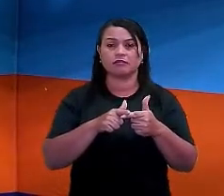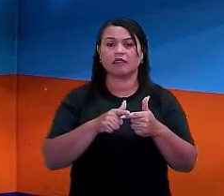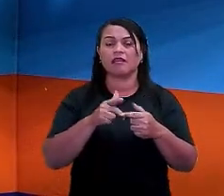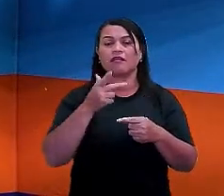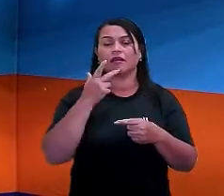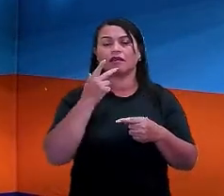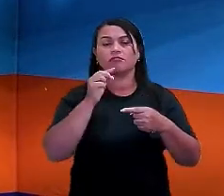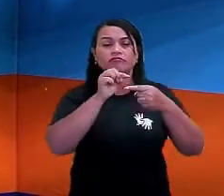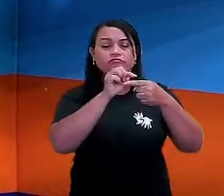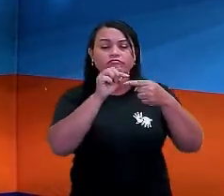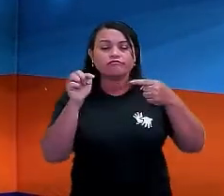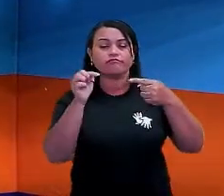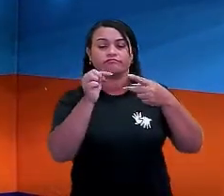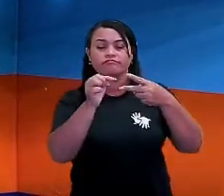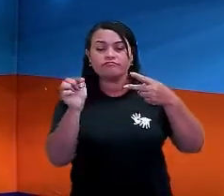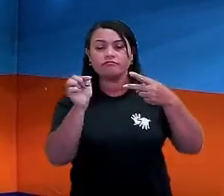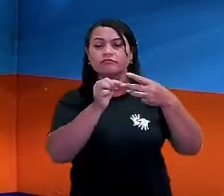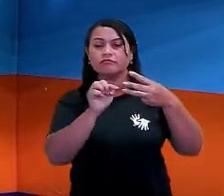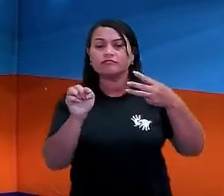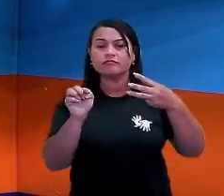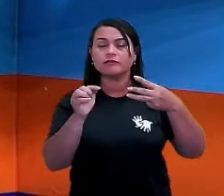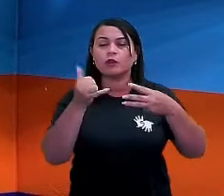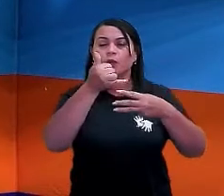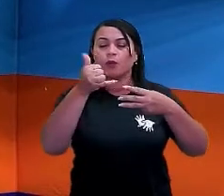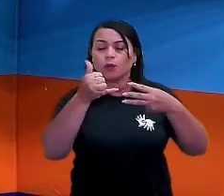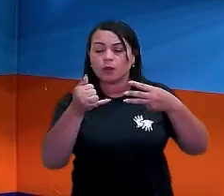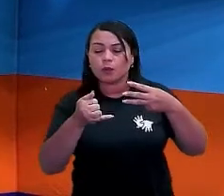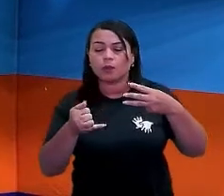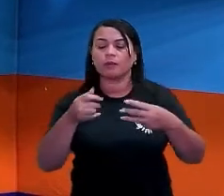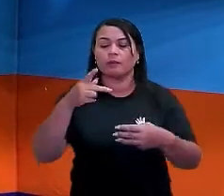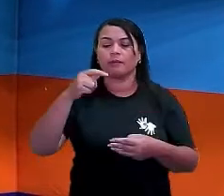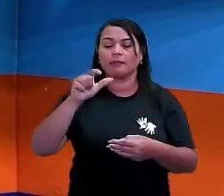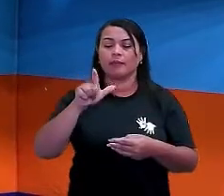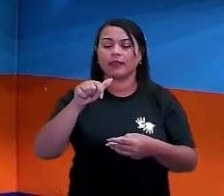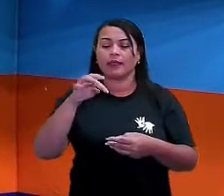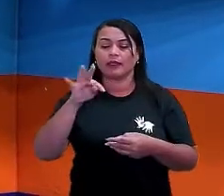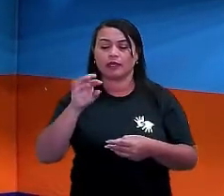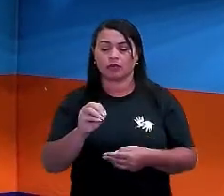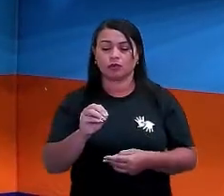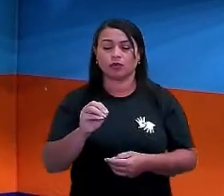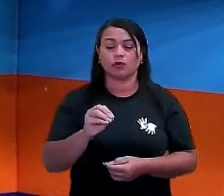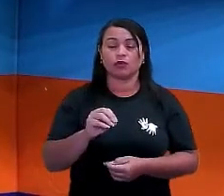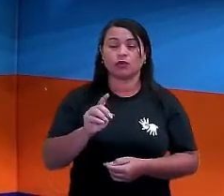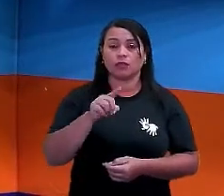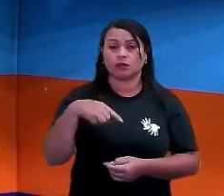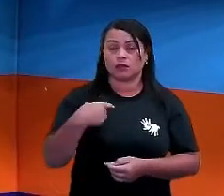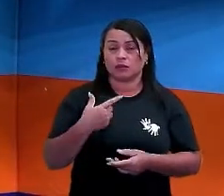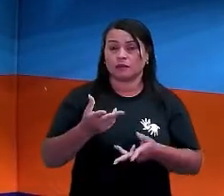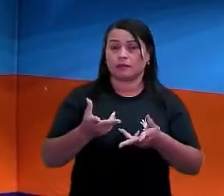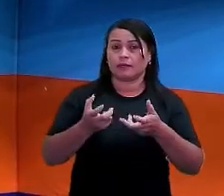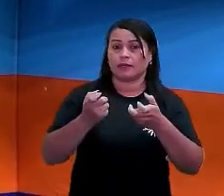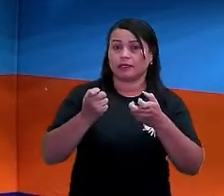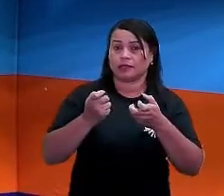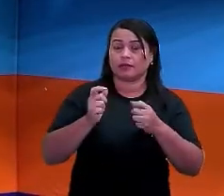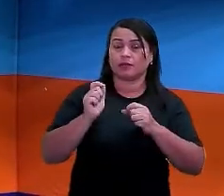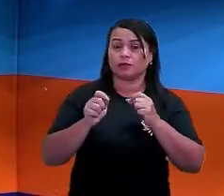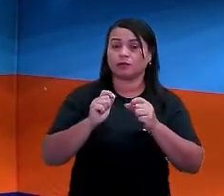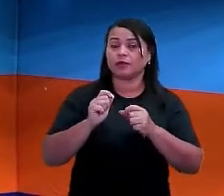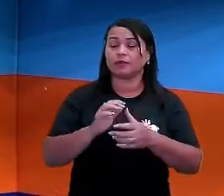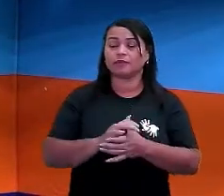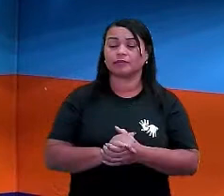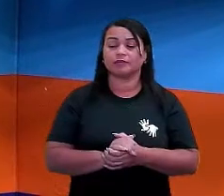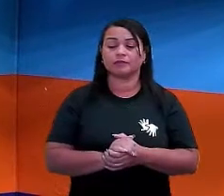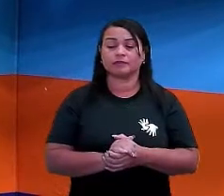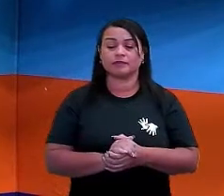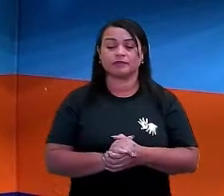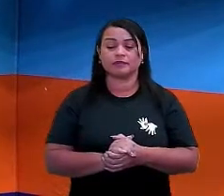palito, para que a gente possa aí resolver. E se a gente perceber, a gente vai ver aí uma sequência,